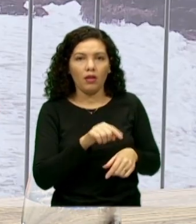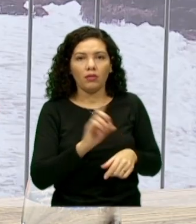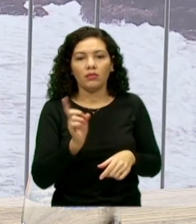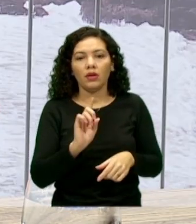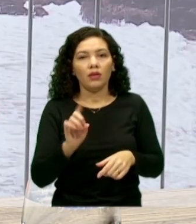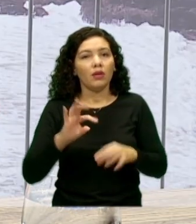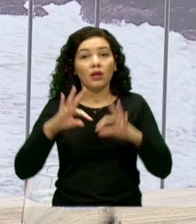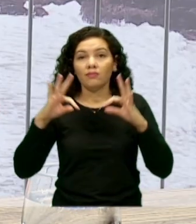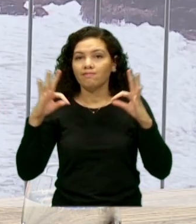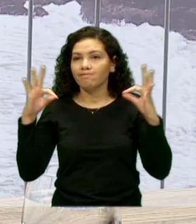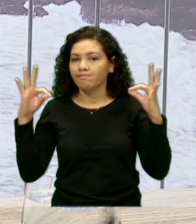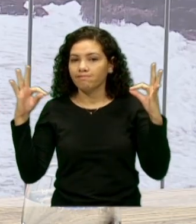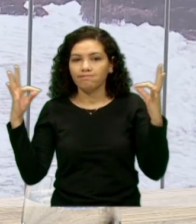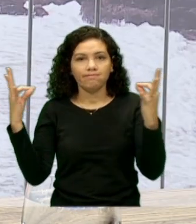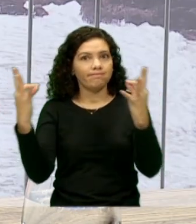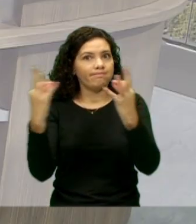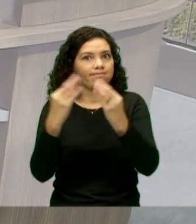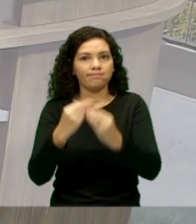é de